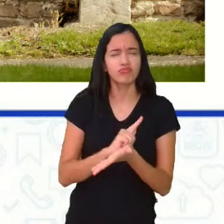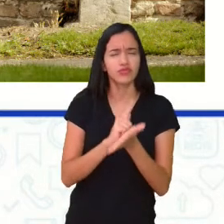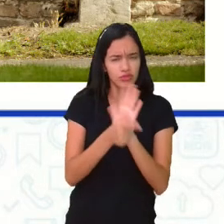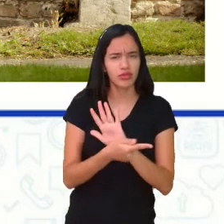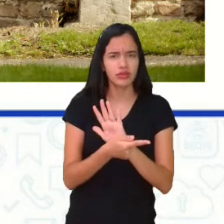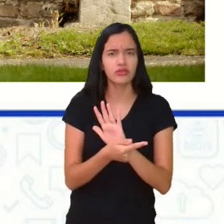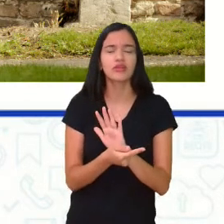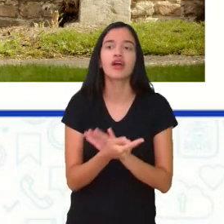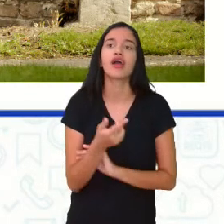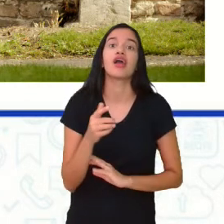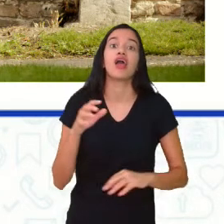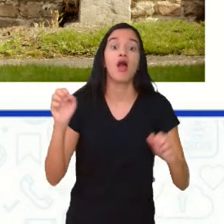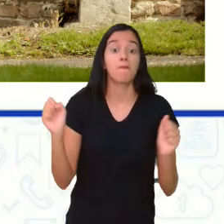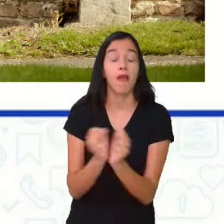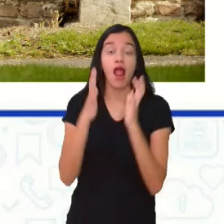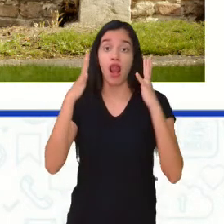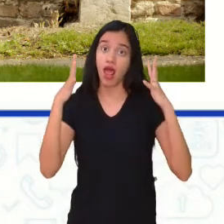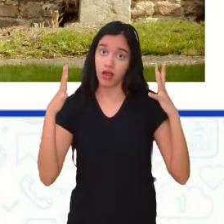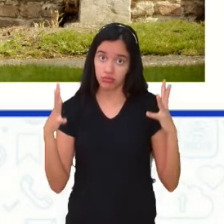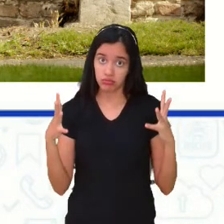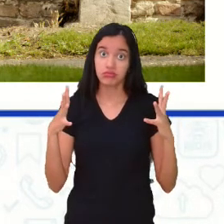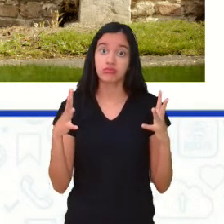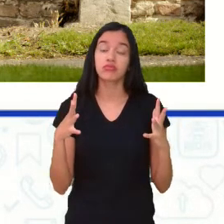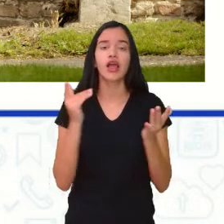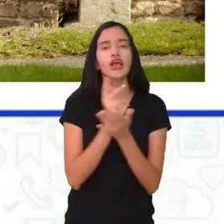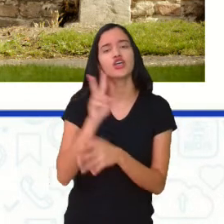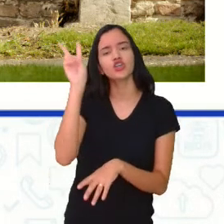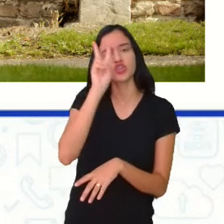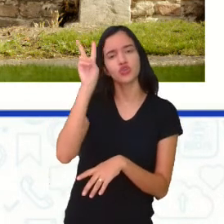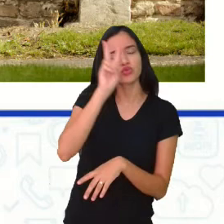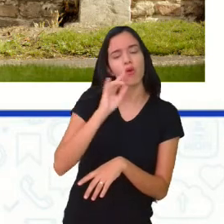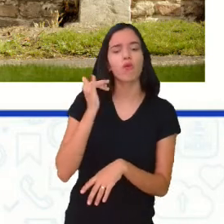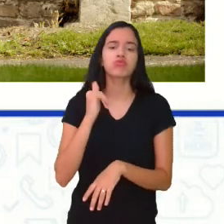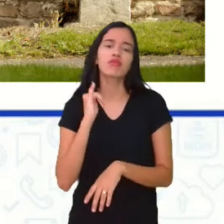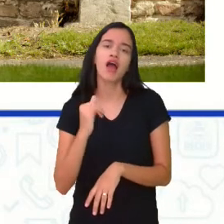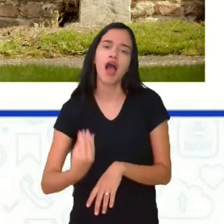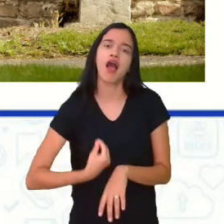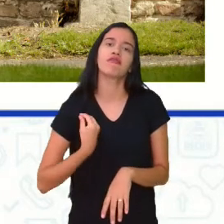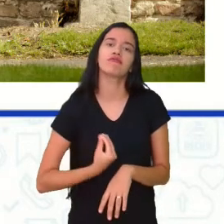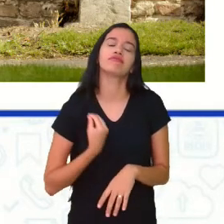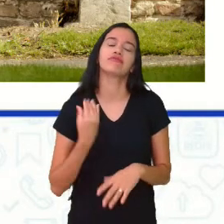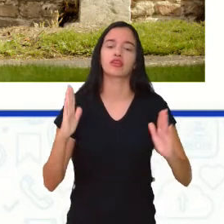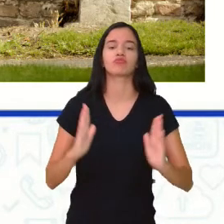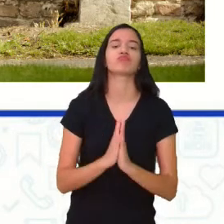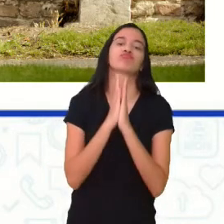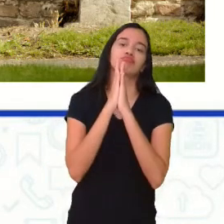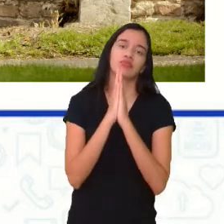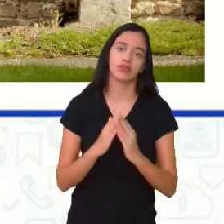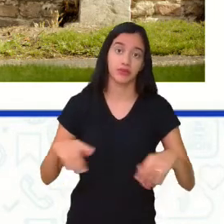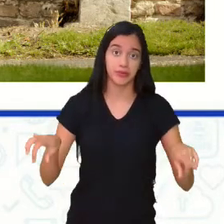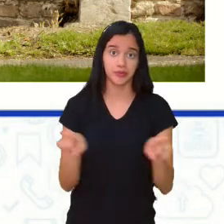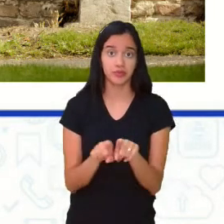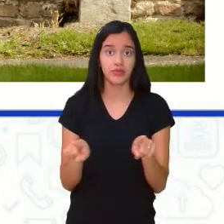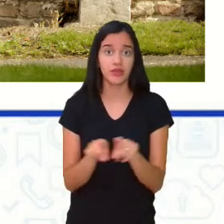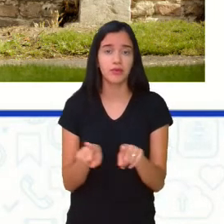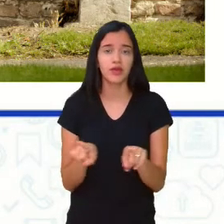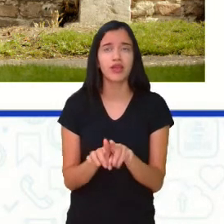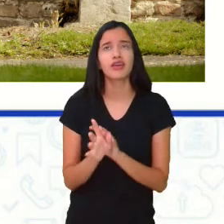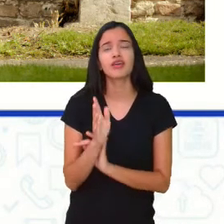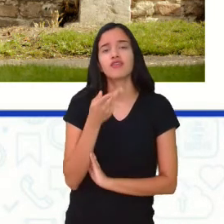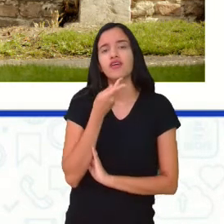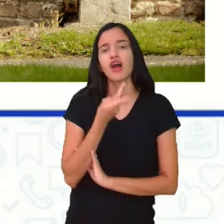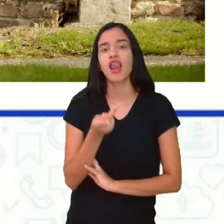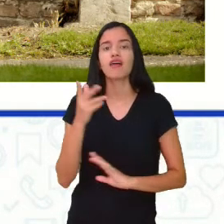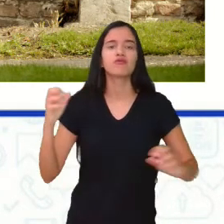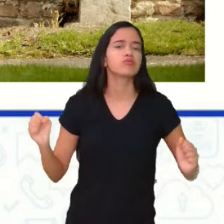mesmo. Eram os milagres, né, que eram histórias que contavam a vida dos santos, né, que contava